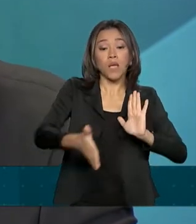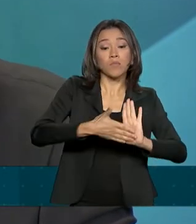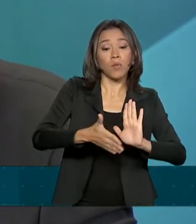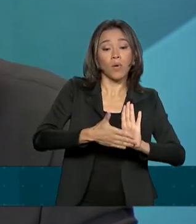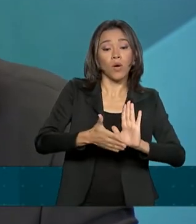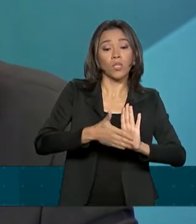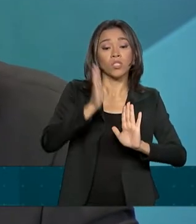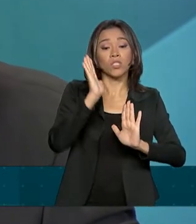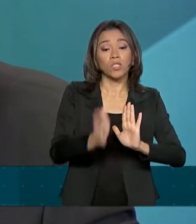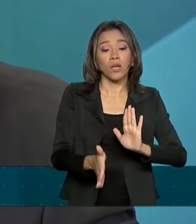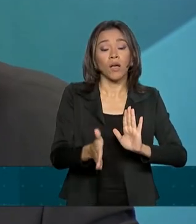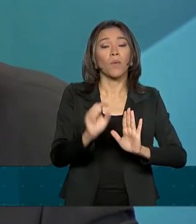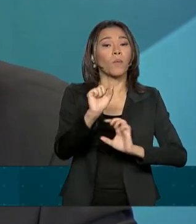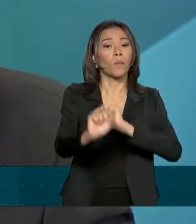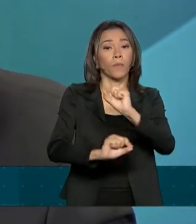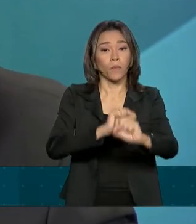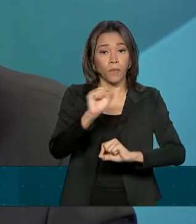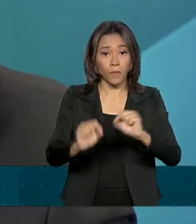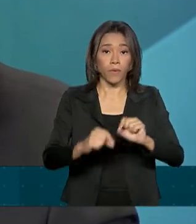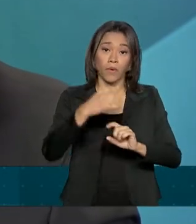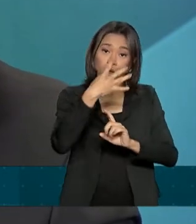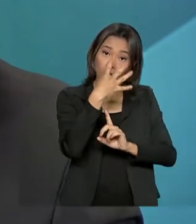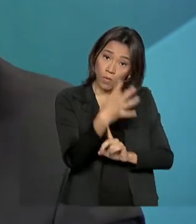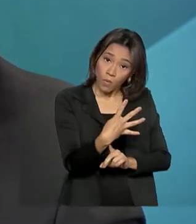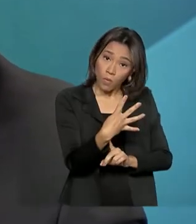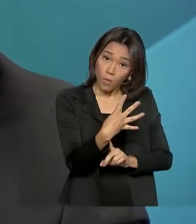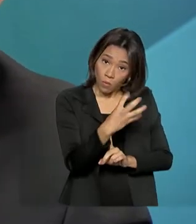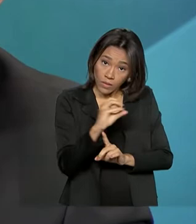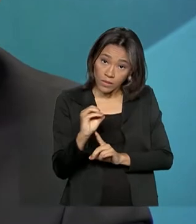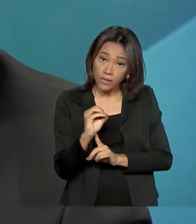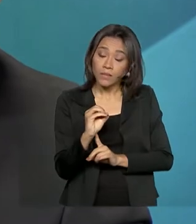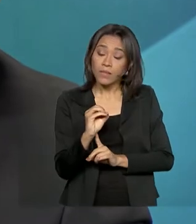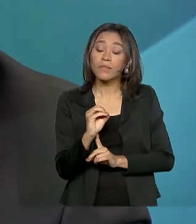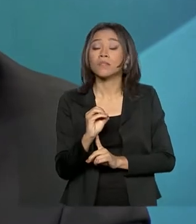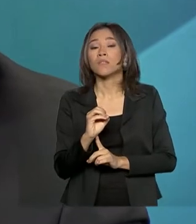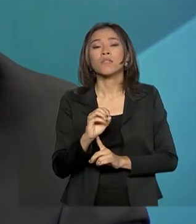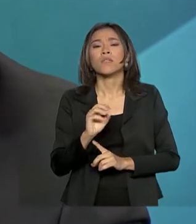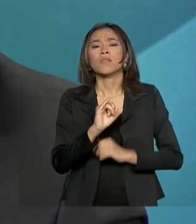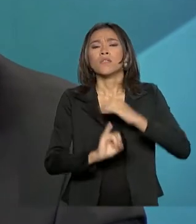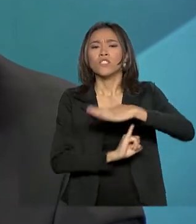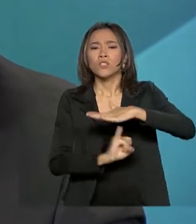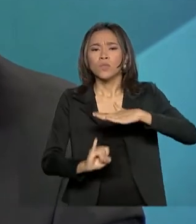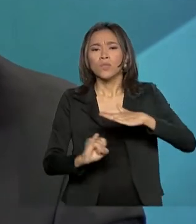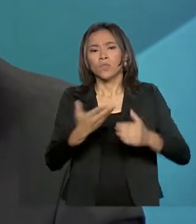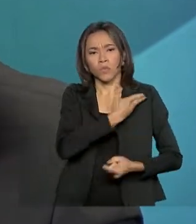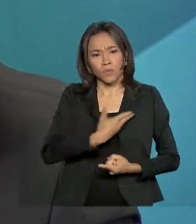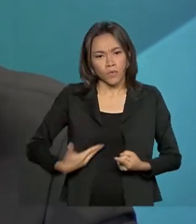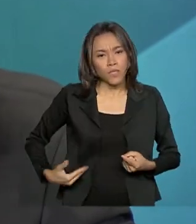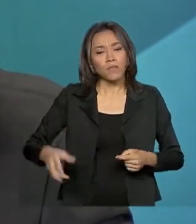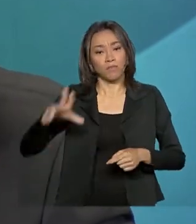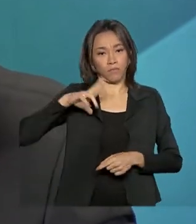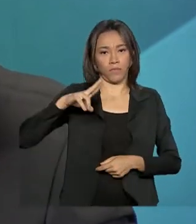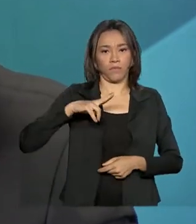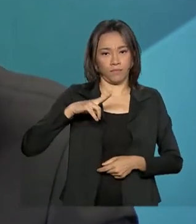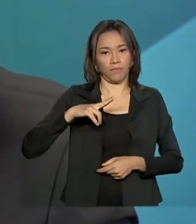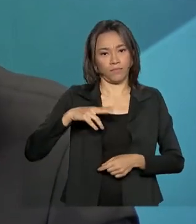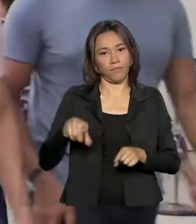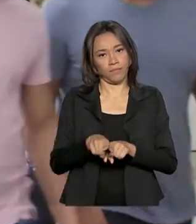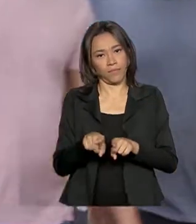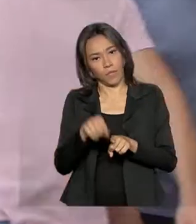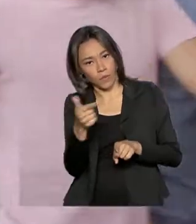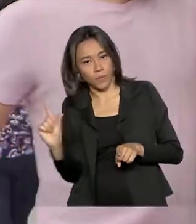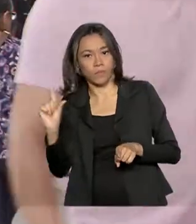distribuídas em 400 instituições públicas, privadas e comunitárias.